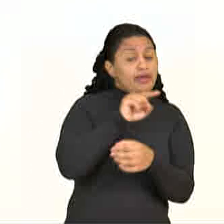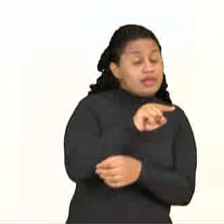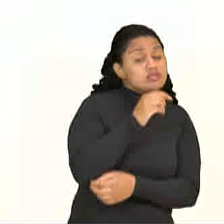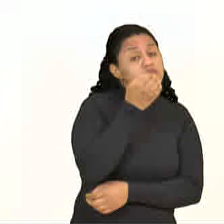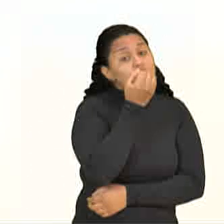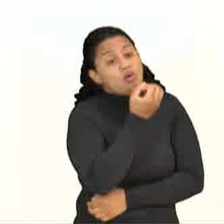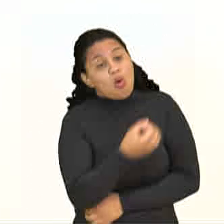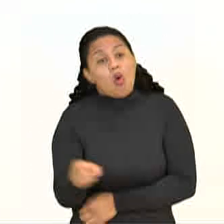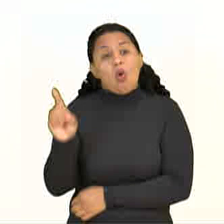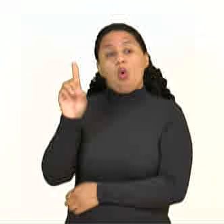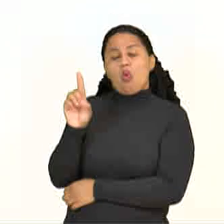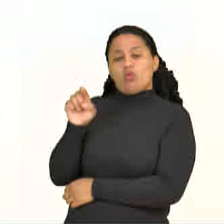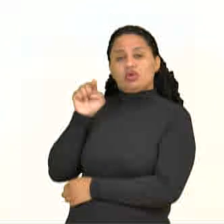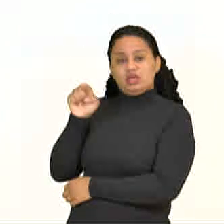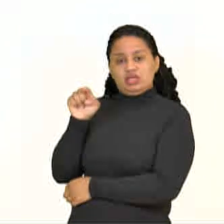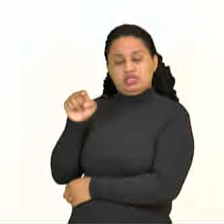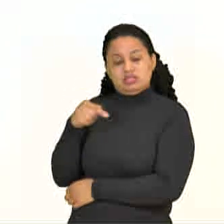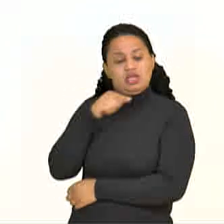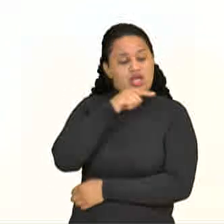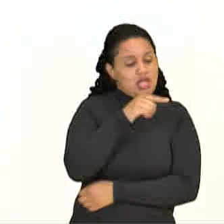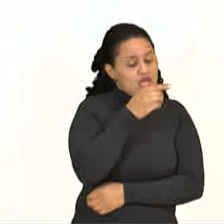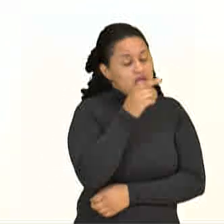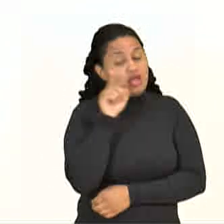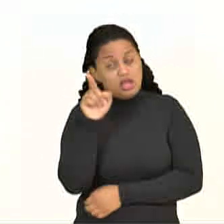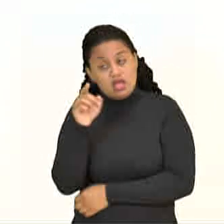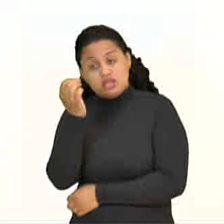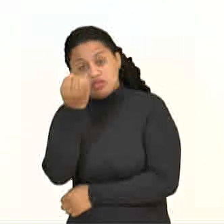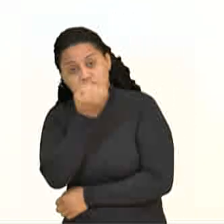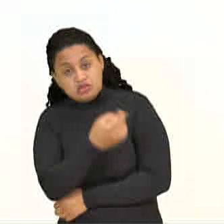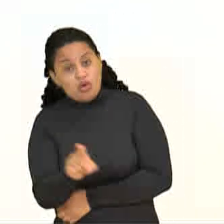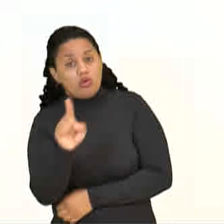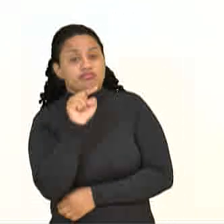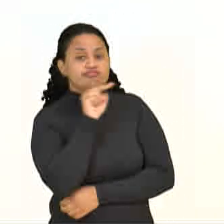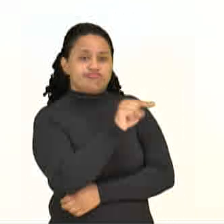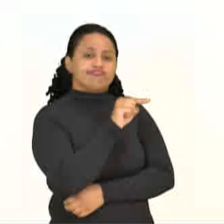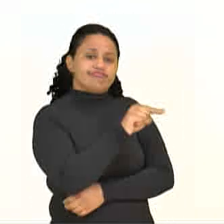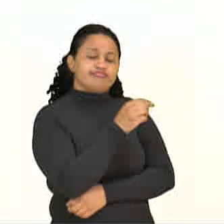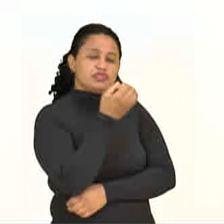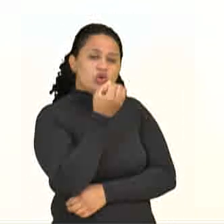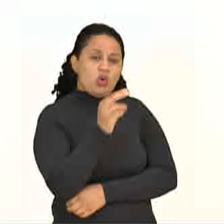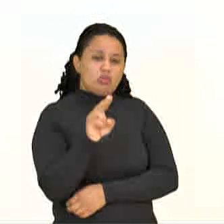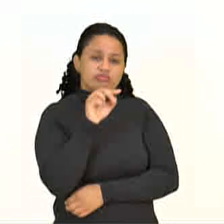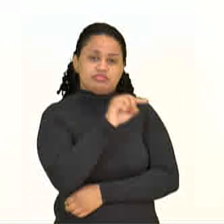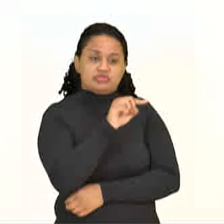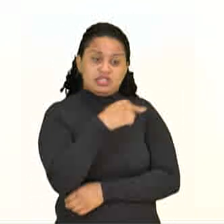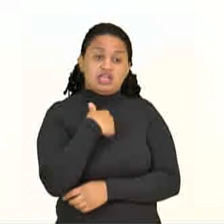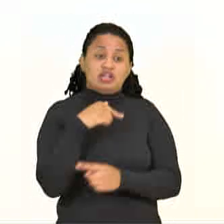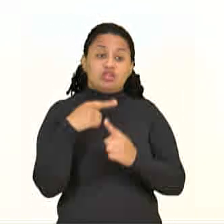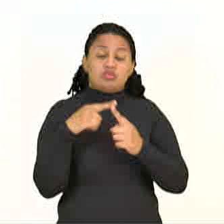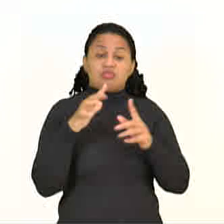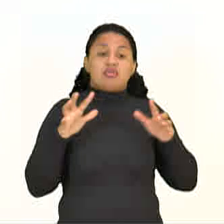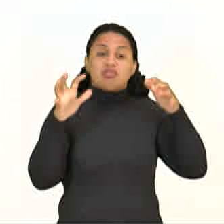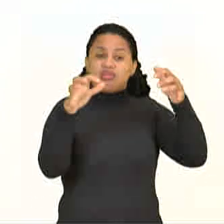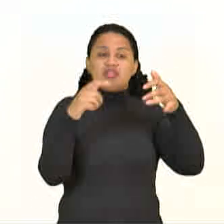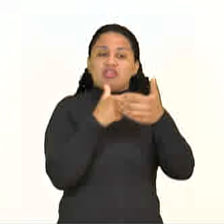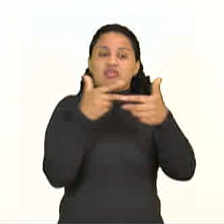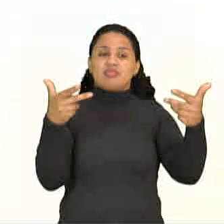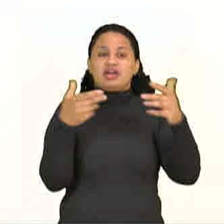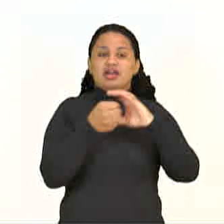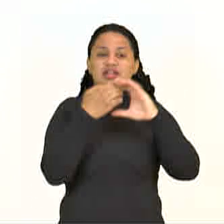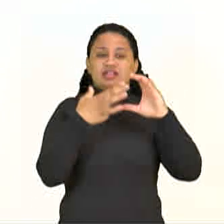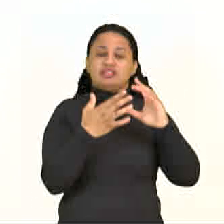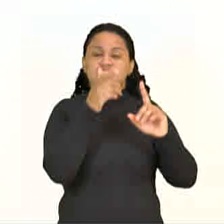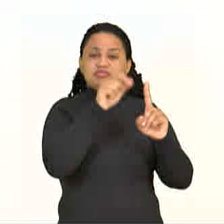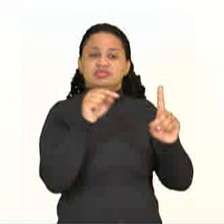né? Ou é um ou é outro. Porque a palavra monstro, referindo-se à criatura, deixa de ser atributo exclusivo